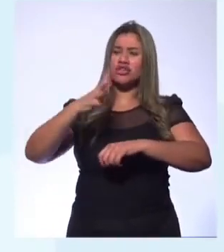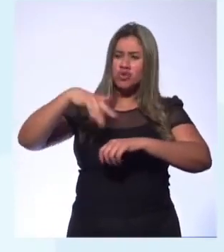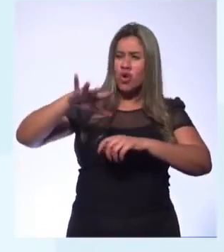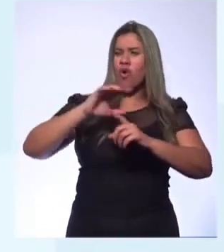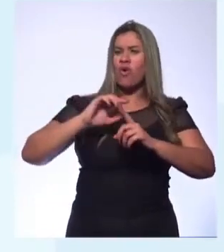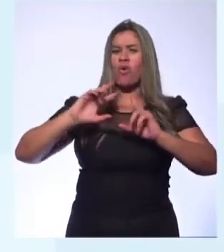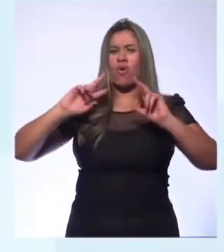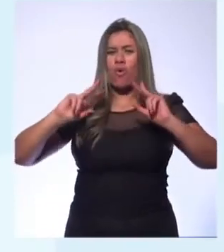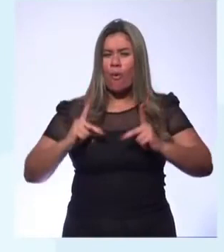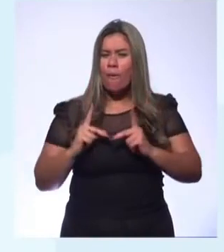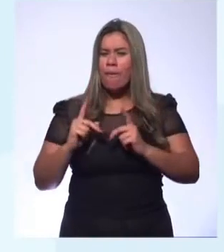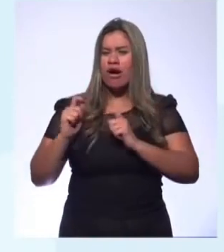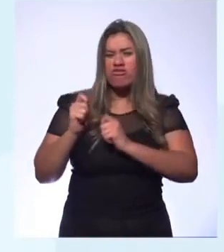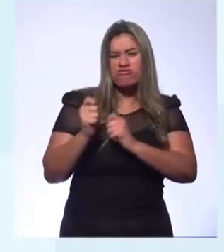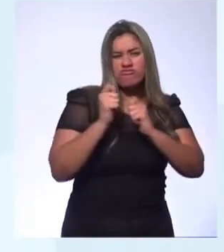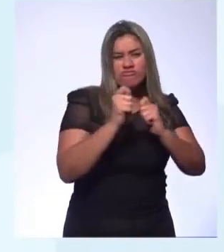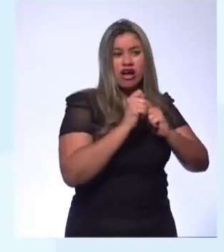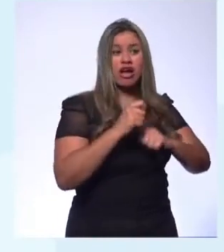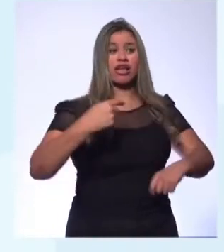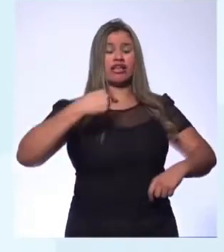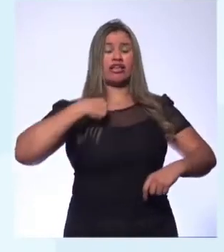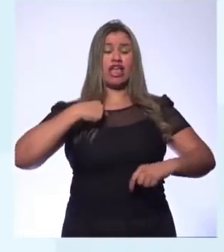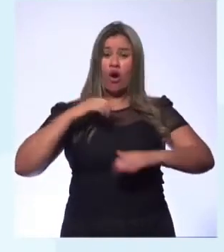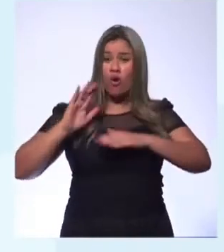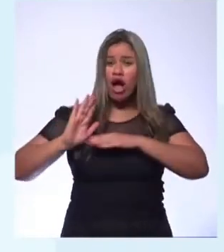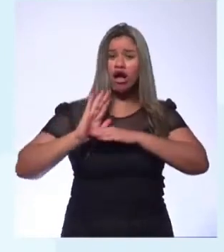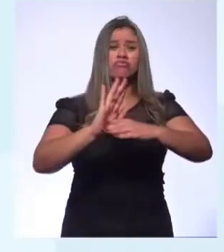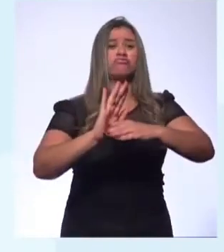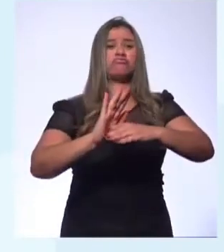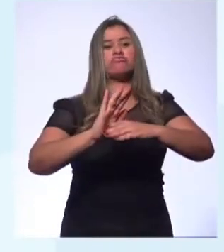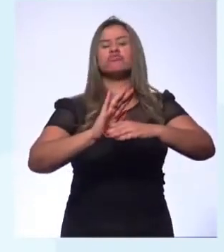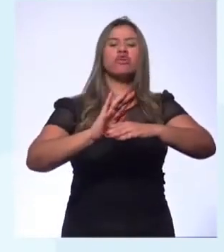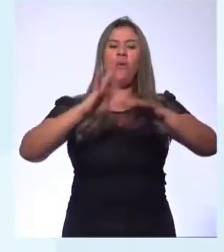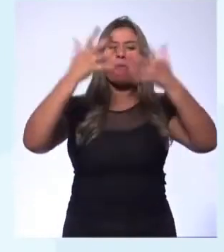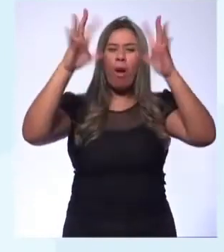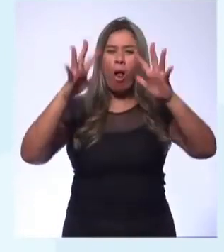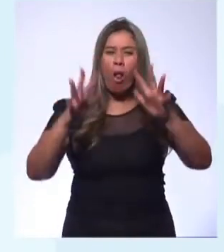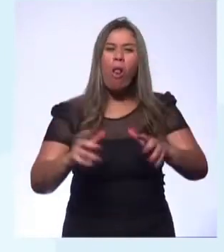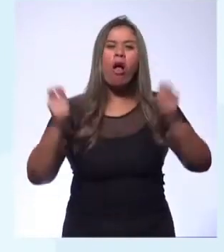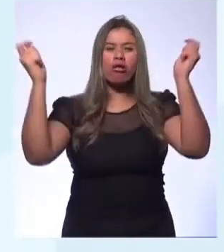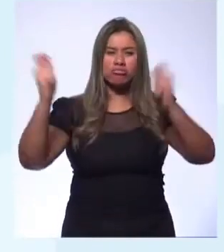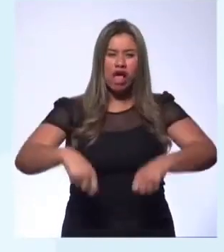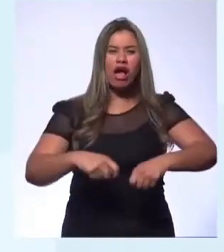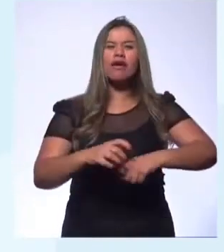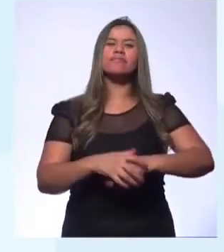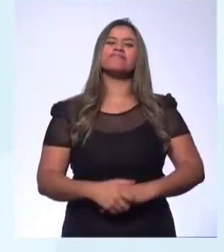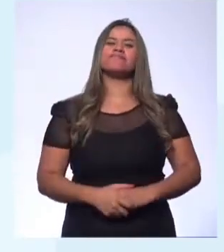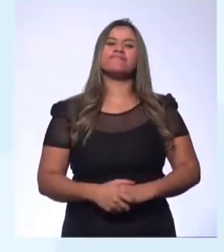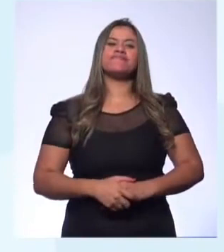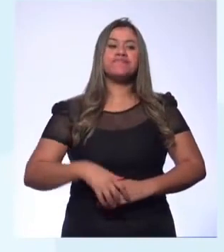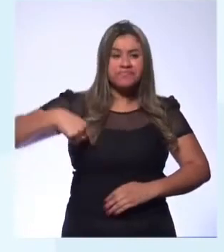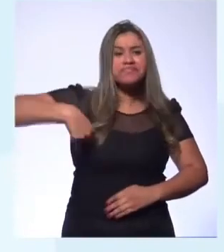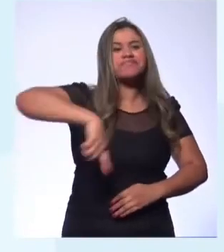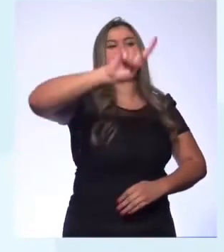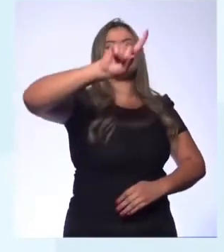mim, hei de contribuir com o que estiver ao meu alcance para a desgraça pública e particular.